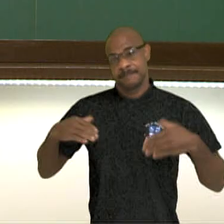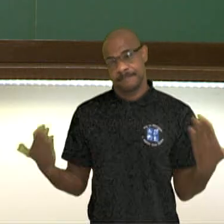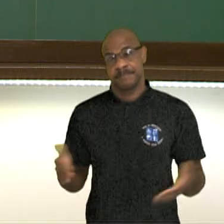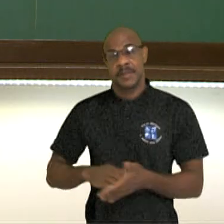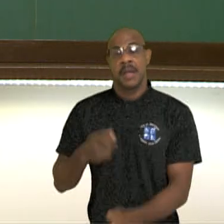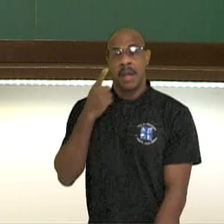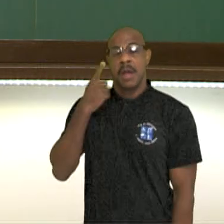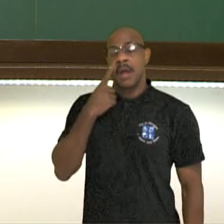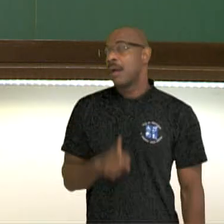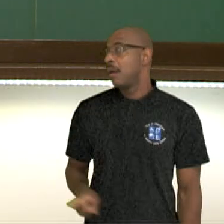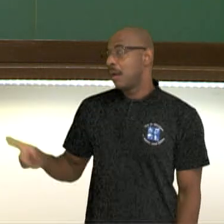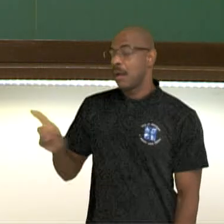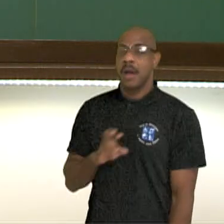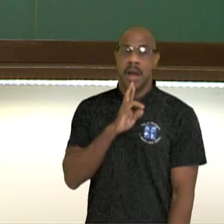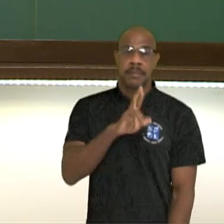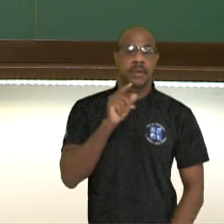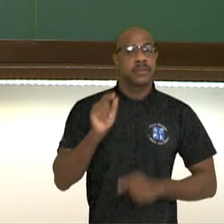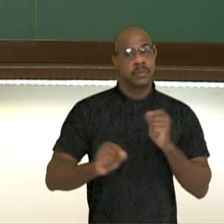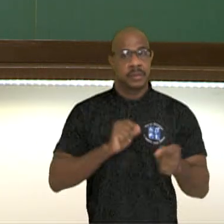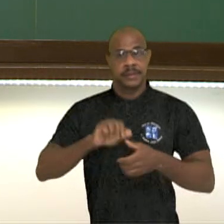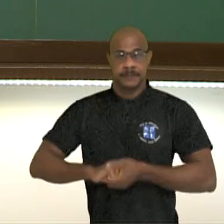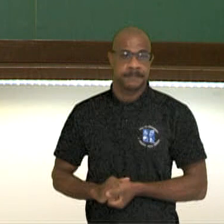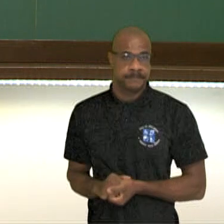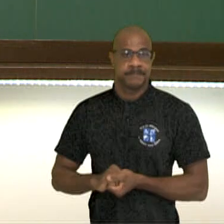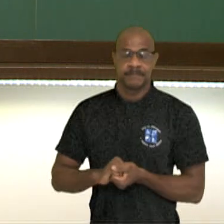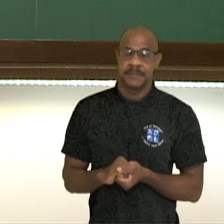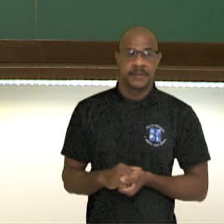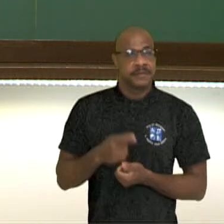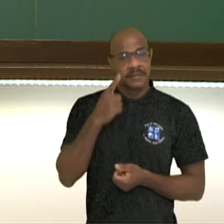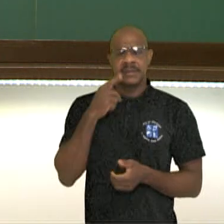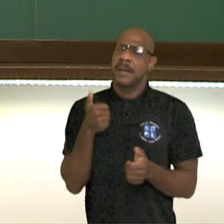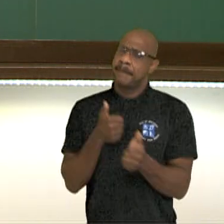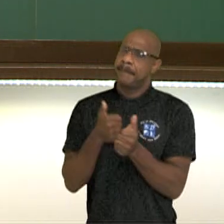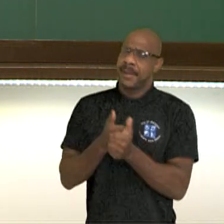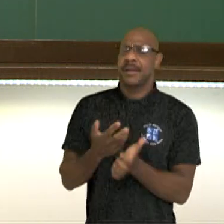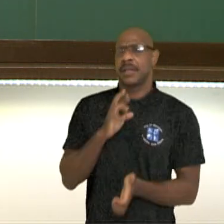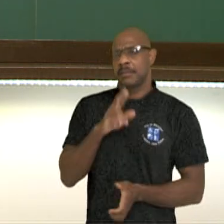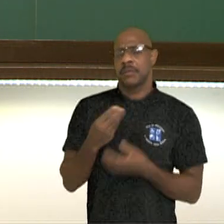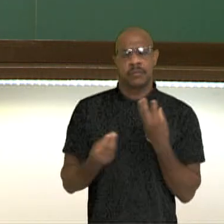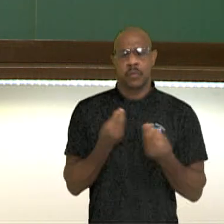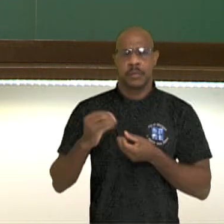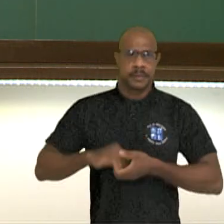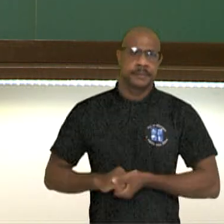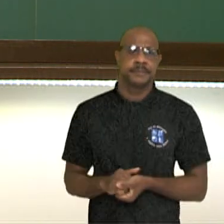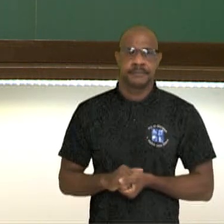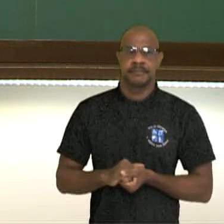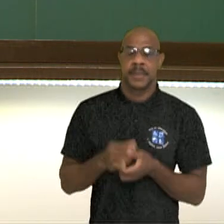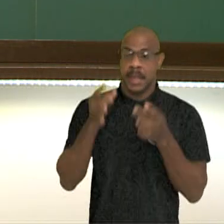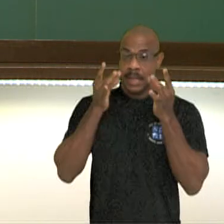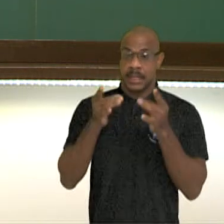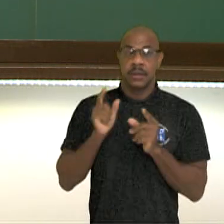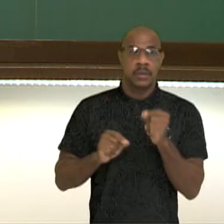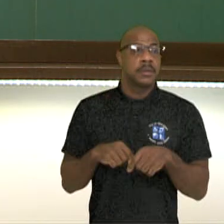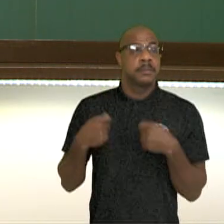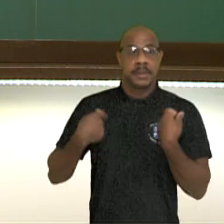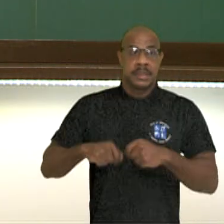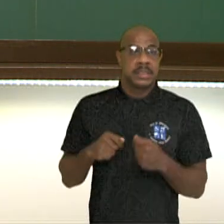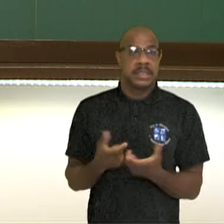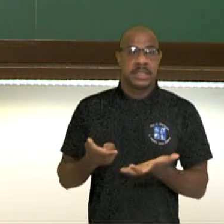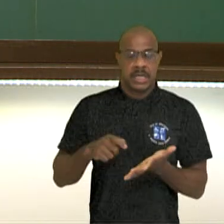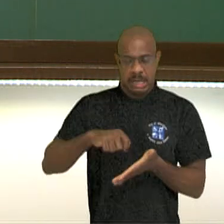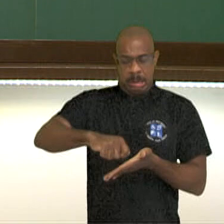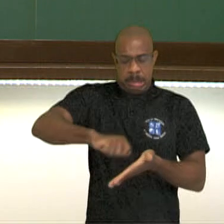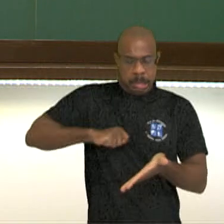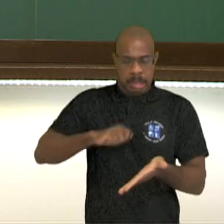Vamos conferir aí a resposta, aquilo que você colocou no seu caderno, se está próximo com aquilo que eu vou te apresentar. Mas atenção, ó, não precisa arrancar a folha, não